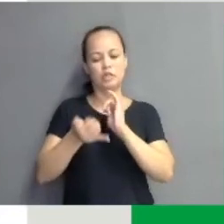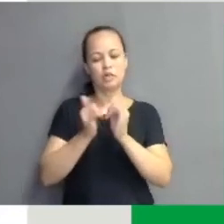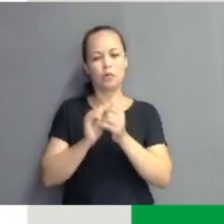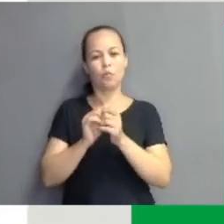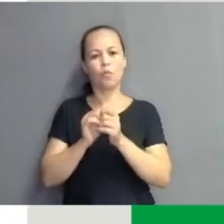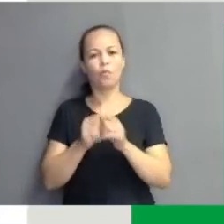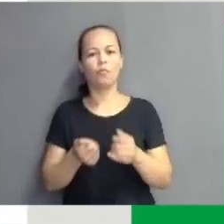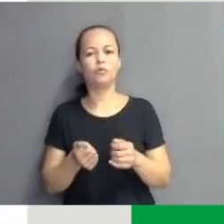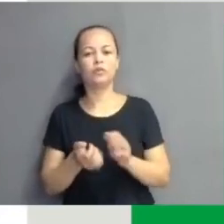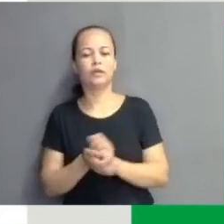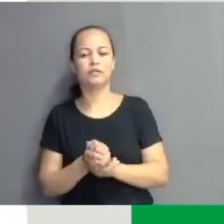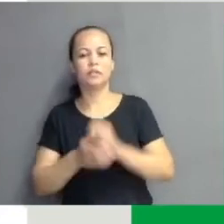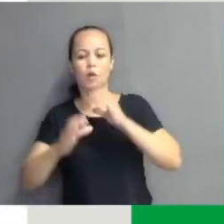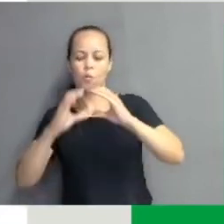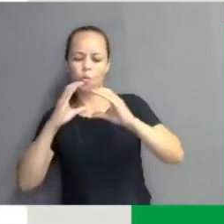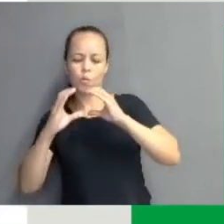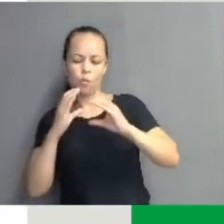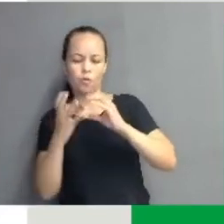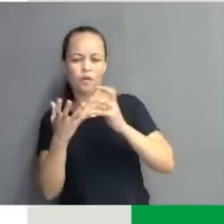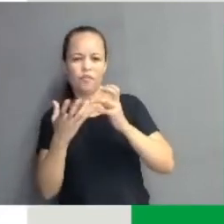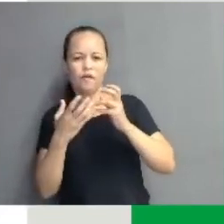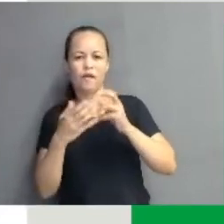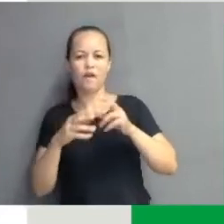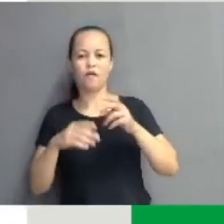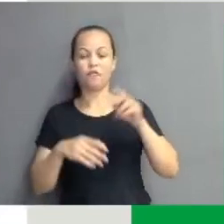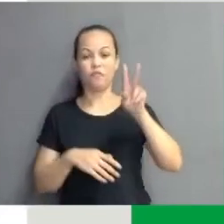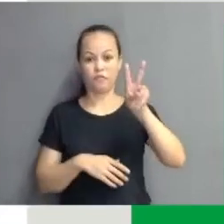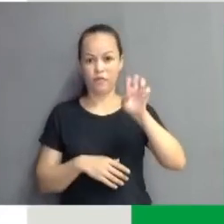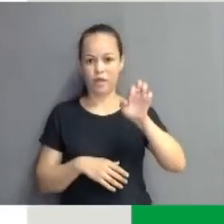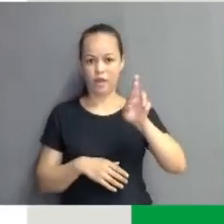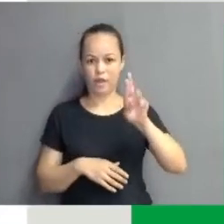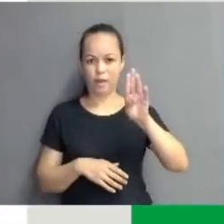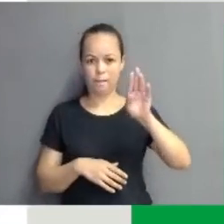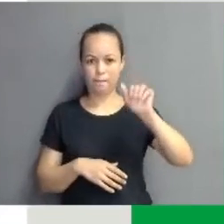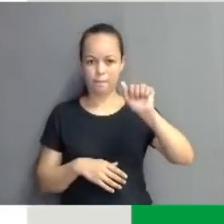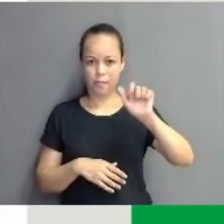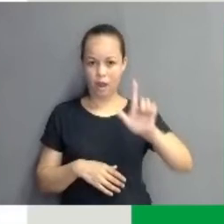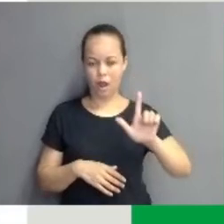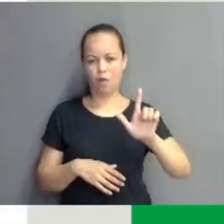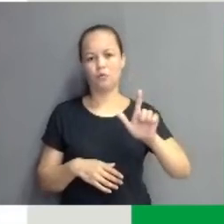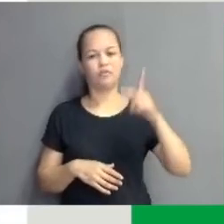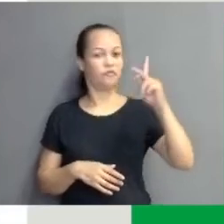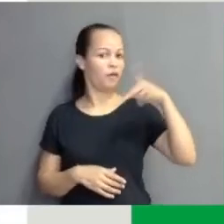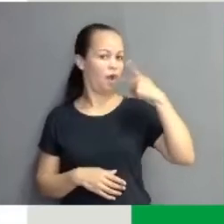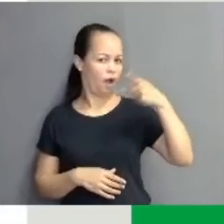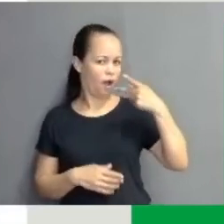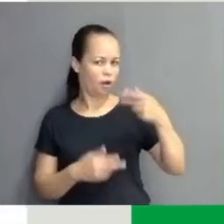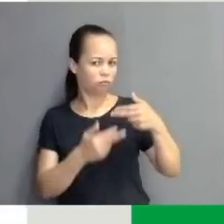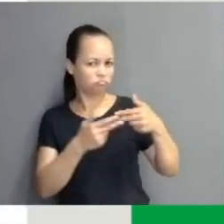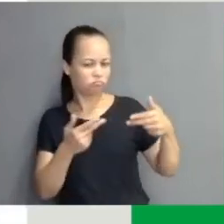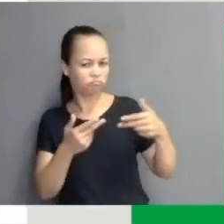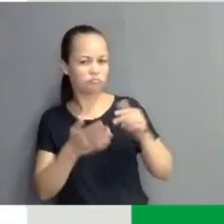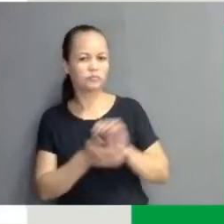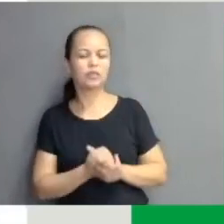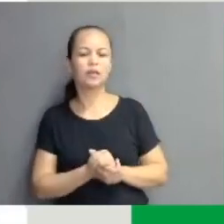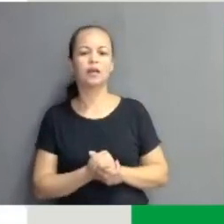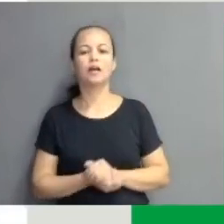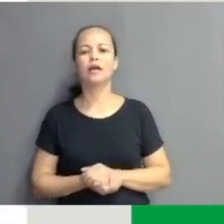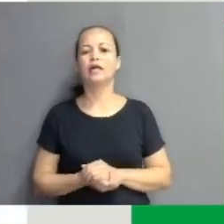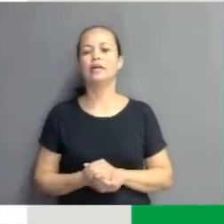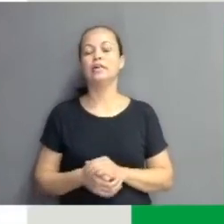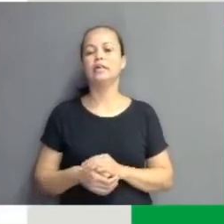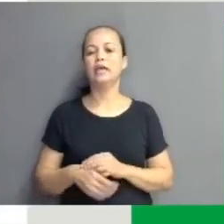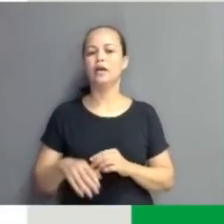comunicação verbal que aquela fala nada quando a gente fala alguma coisa e a